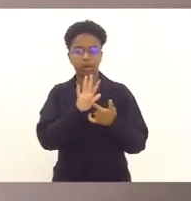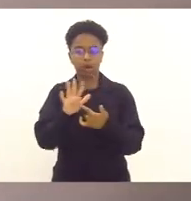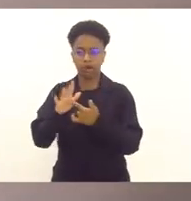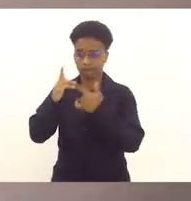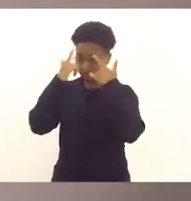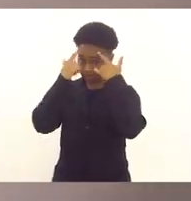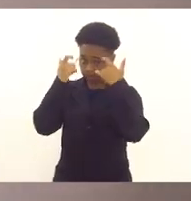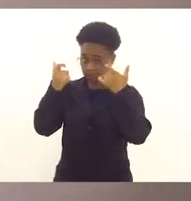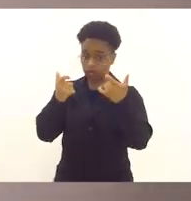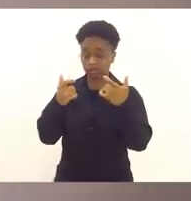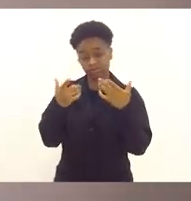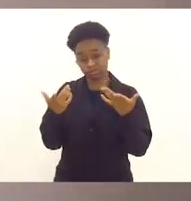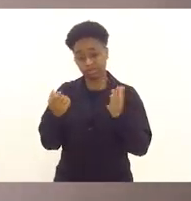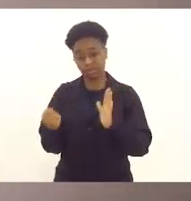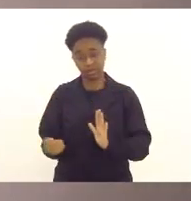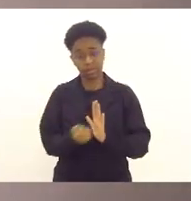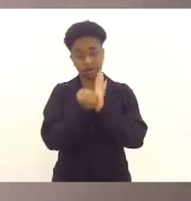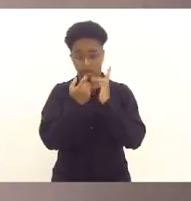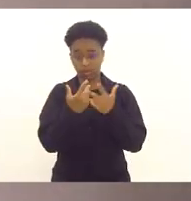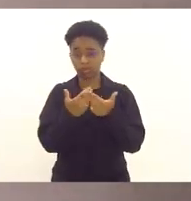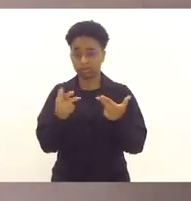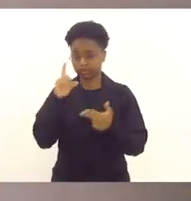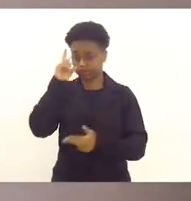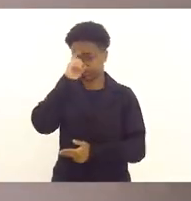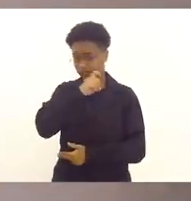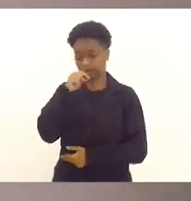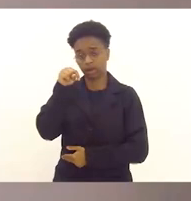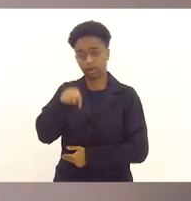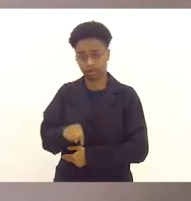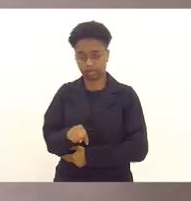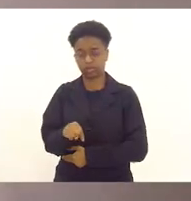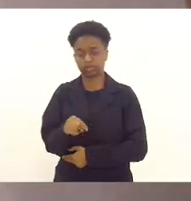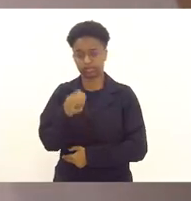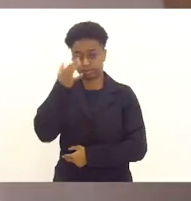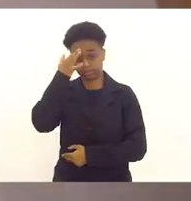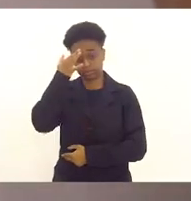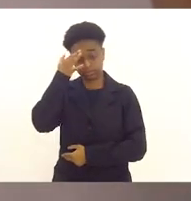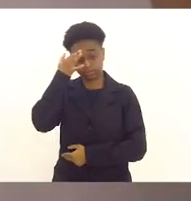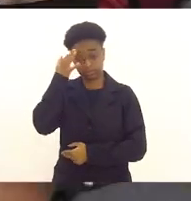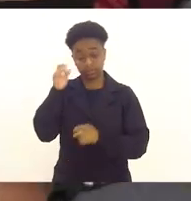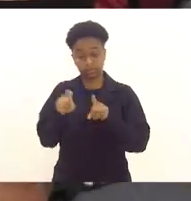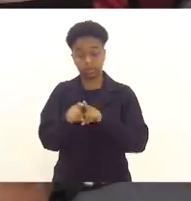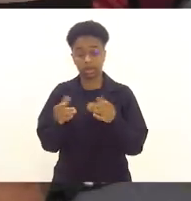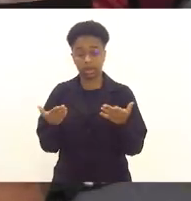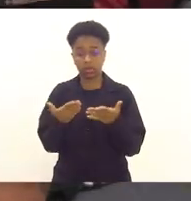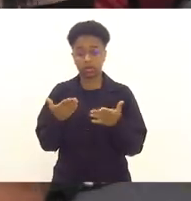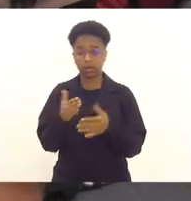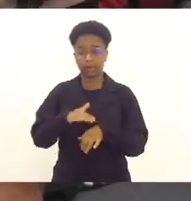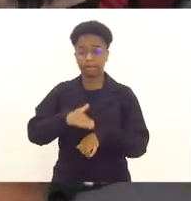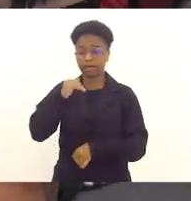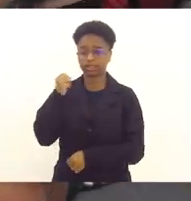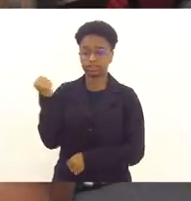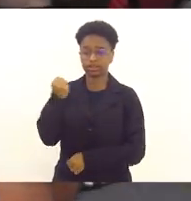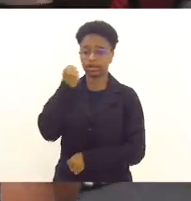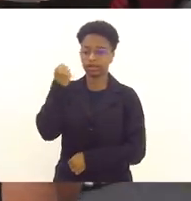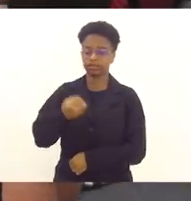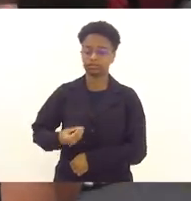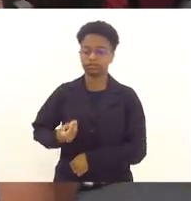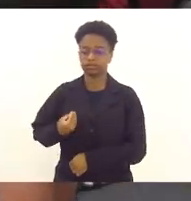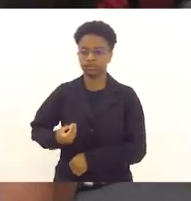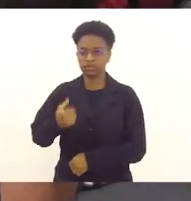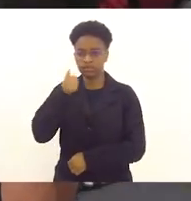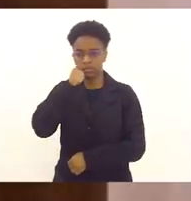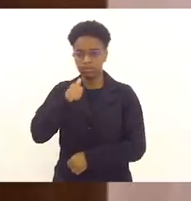Ele tá nos trazendo um legado muito complicado aqui ainda que agravou a situação das mulheres nesses últimos anos então